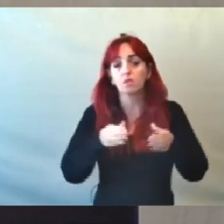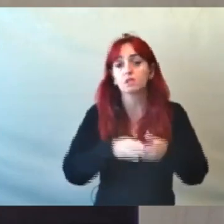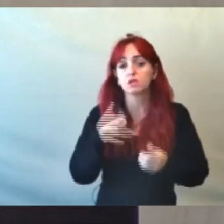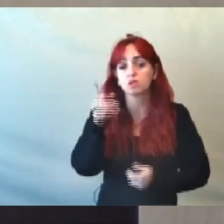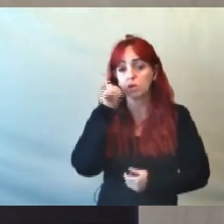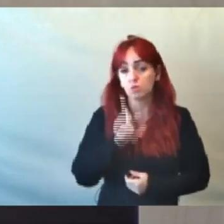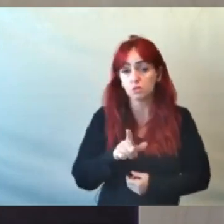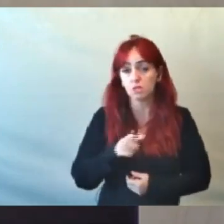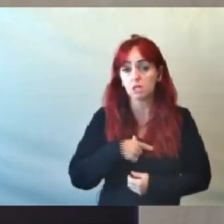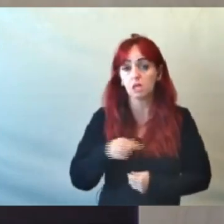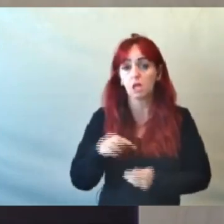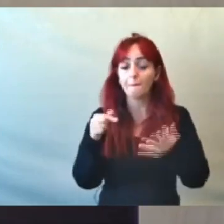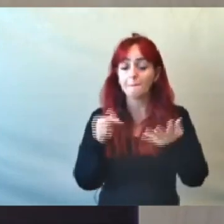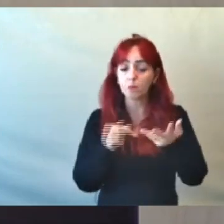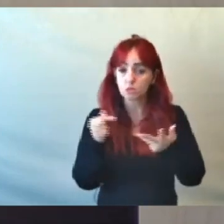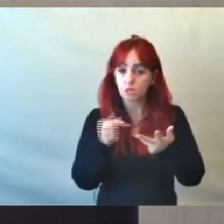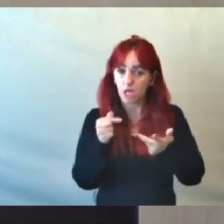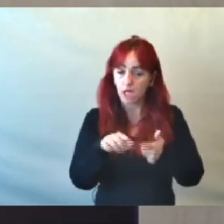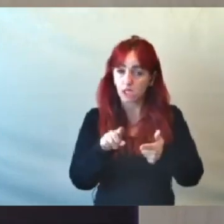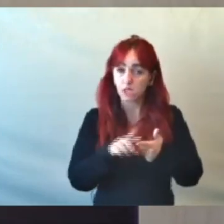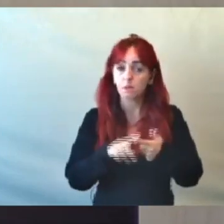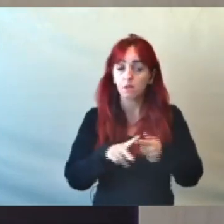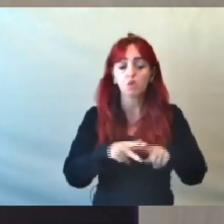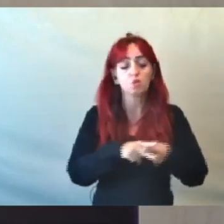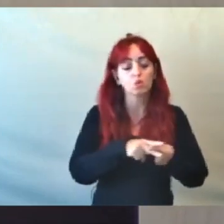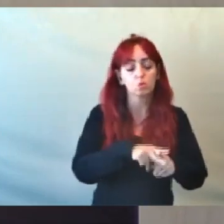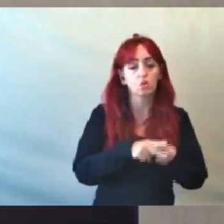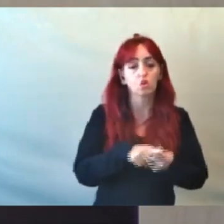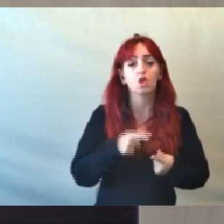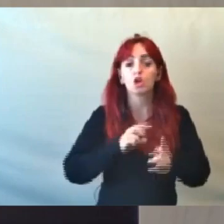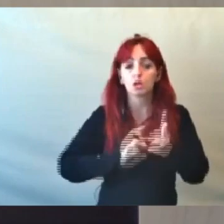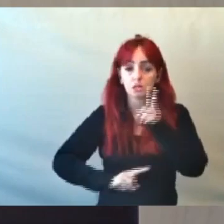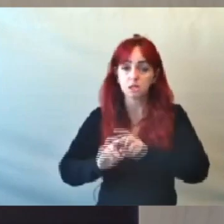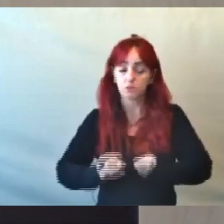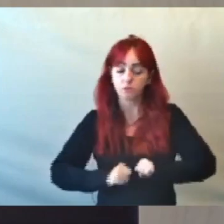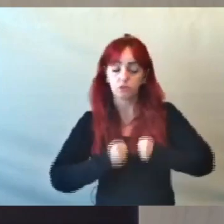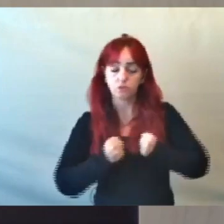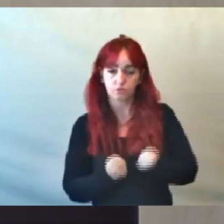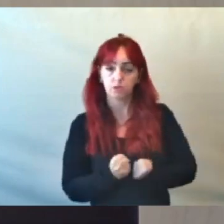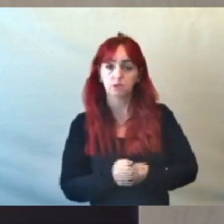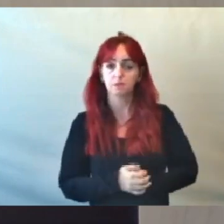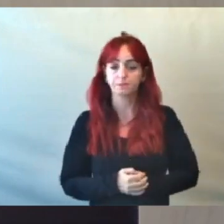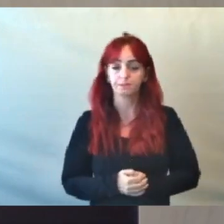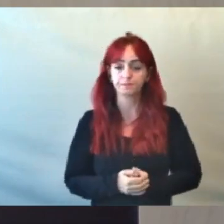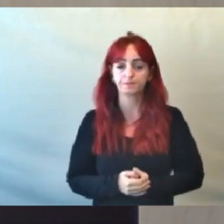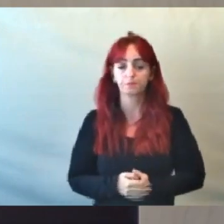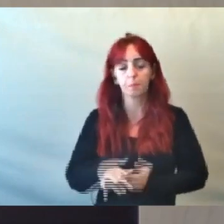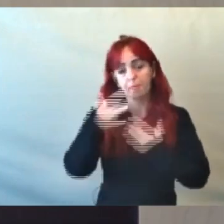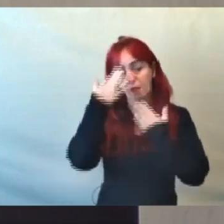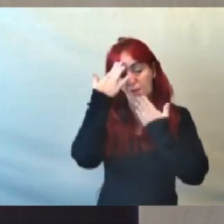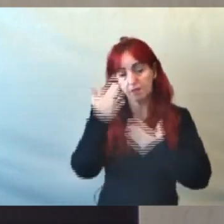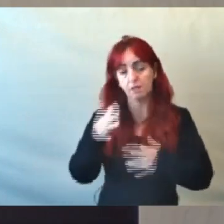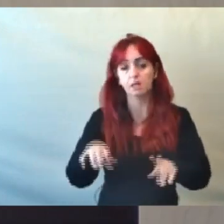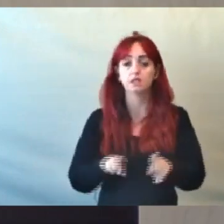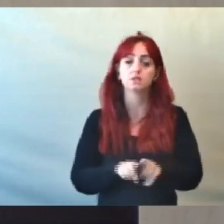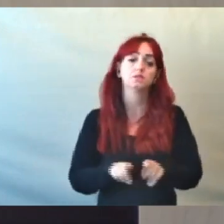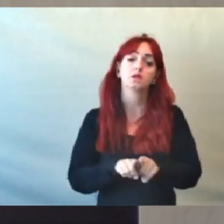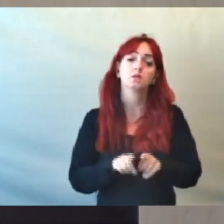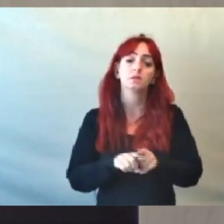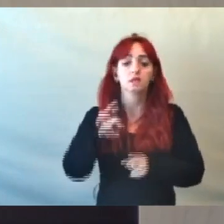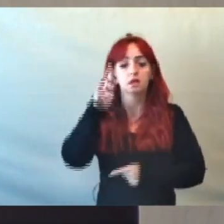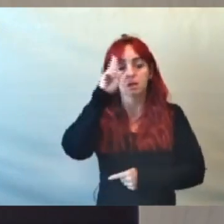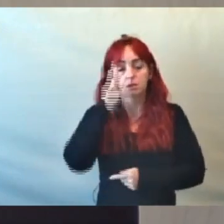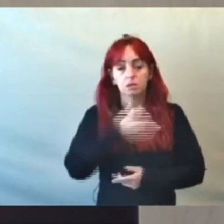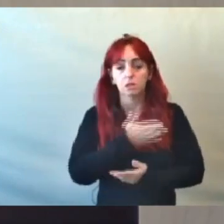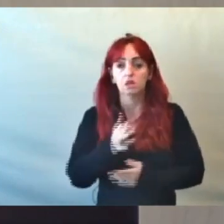inclusive, soluções, nós não vamos nos calar. Obrigado, eu indago aos senhores, se mais alguém quer utilizar a